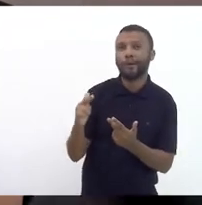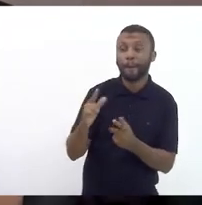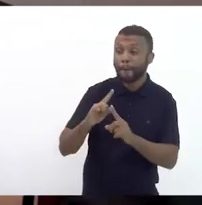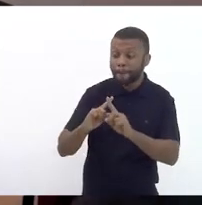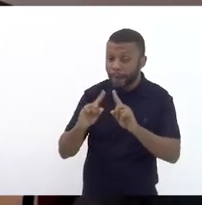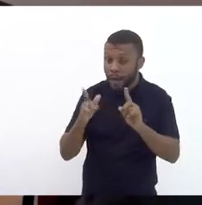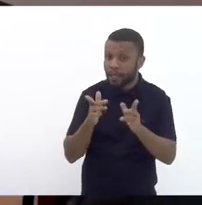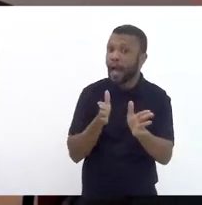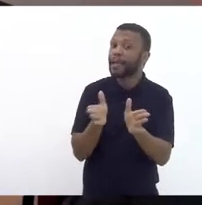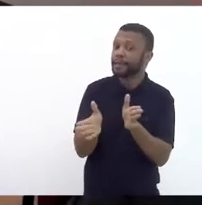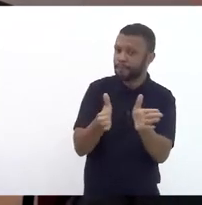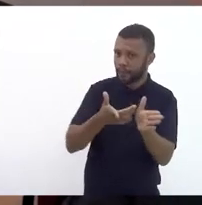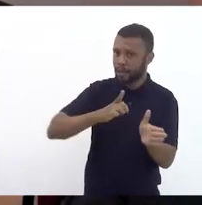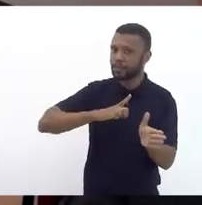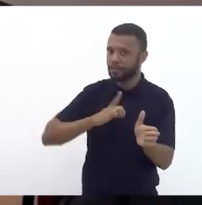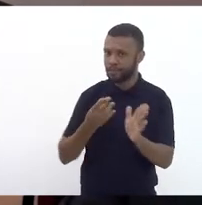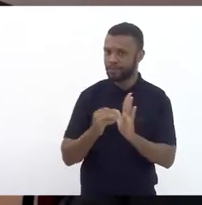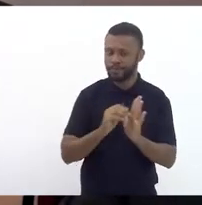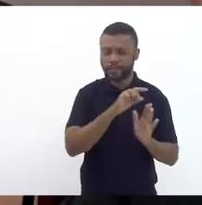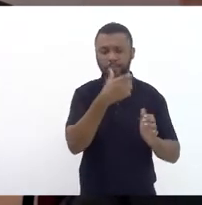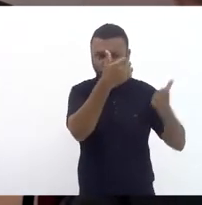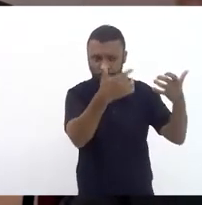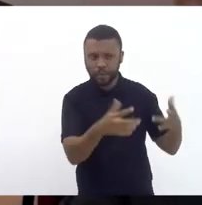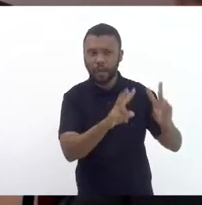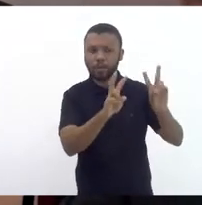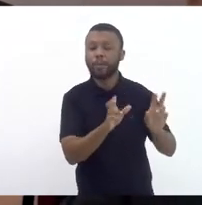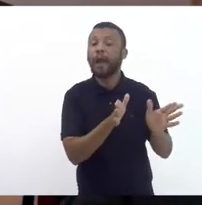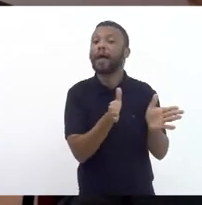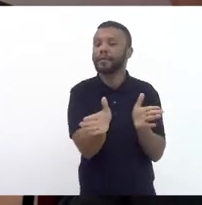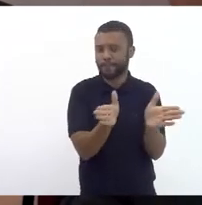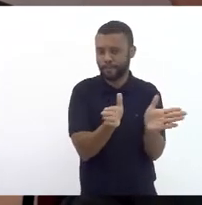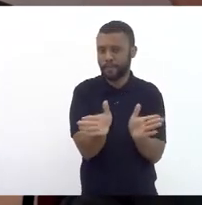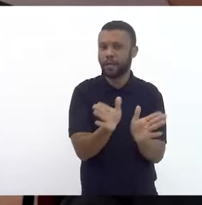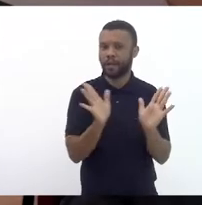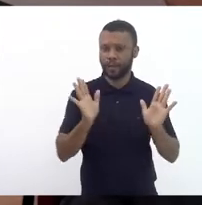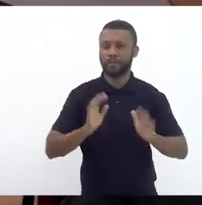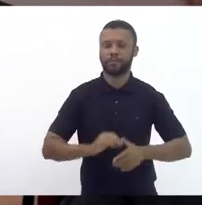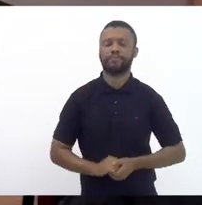né? Depois o senhor vai falar sobre a acessibilidade. Vou falar sobre a acessibilidade.